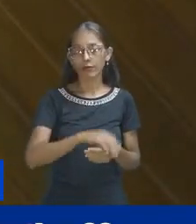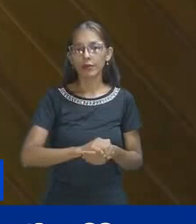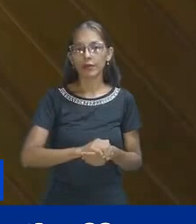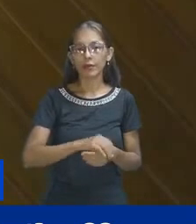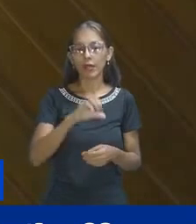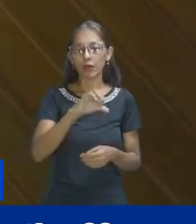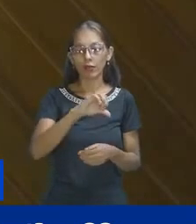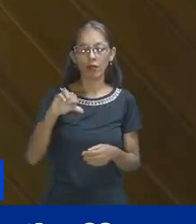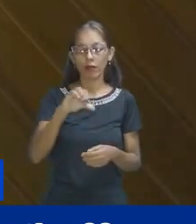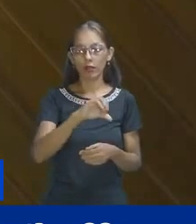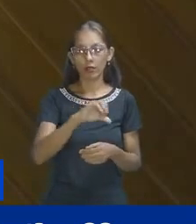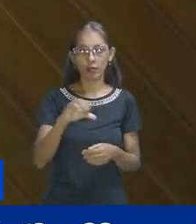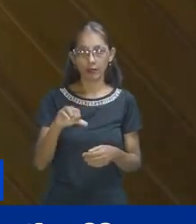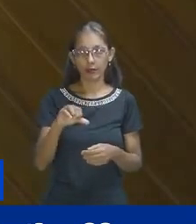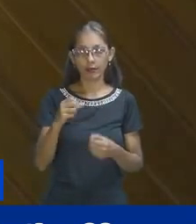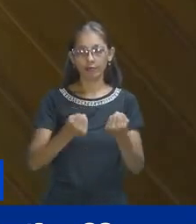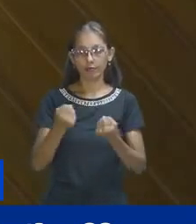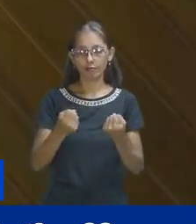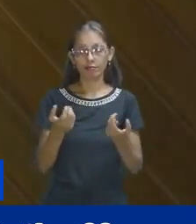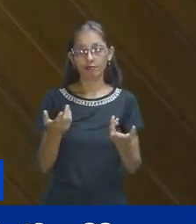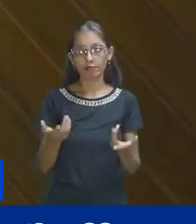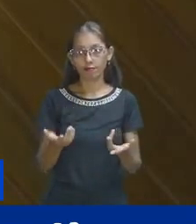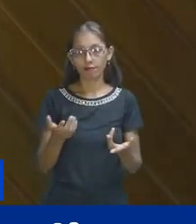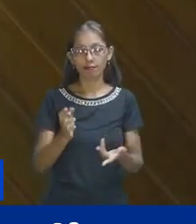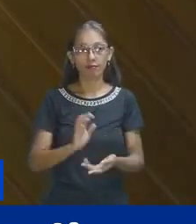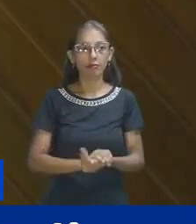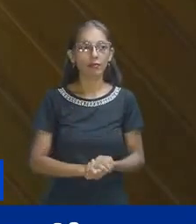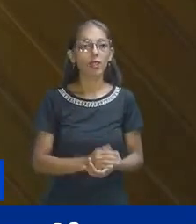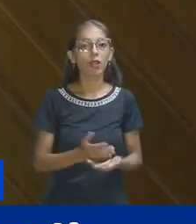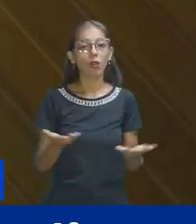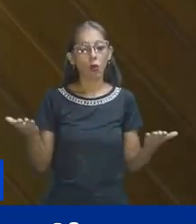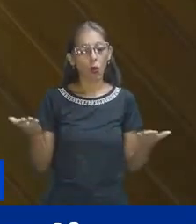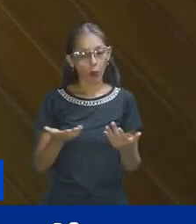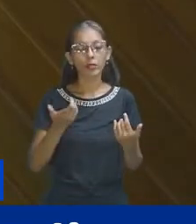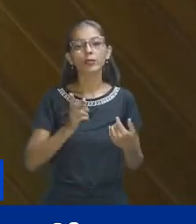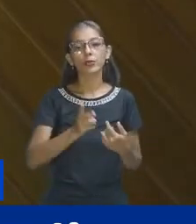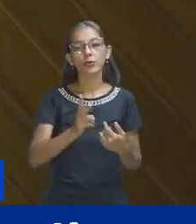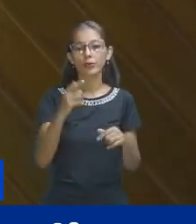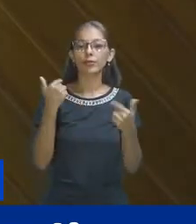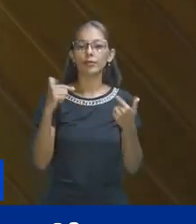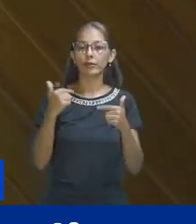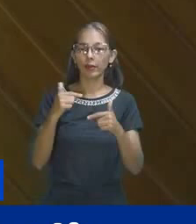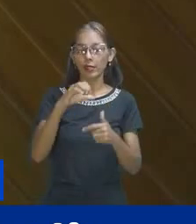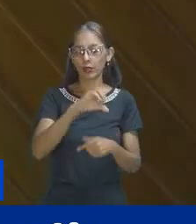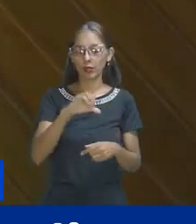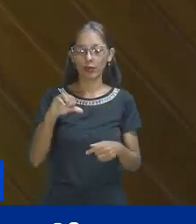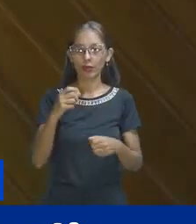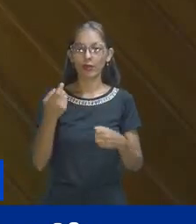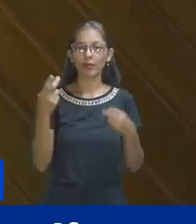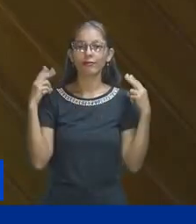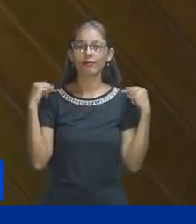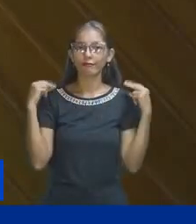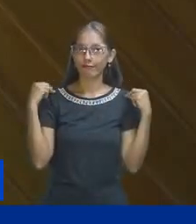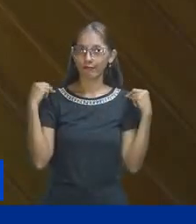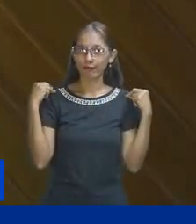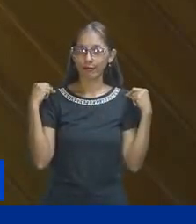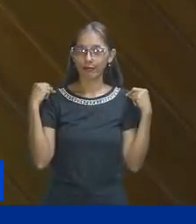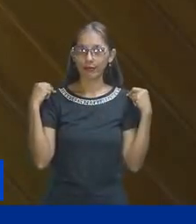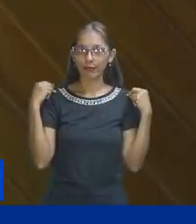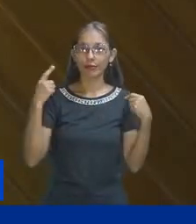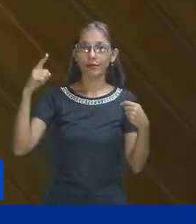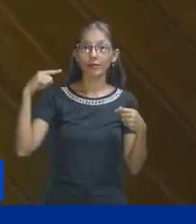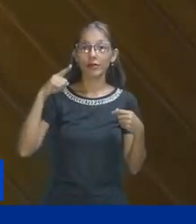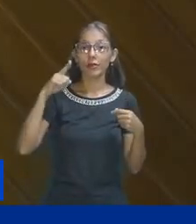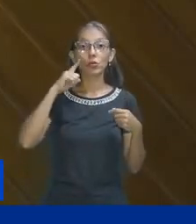eleição, então, João foi chamado pelo aplicativo 99 para transportar uma pessoa que jamais havia visto na vida, que foi